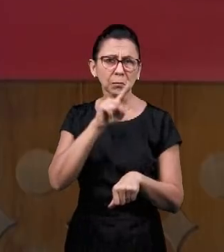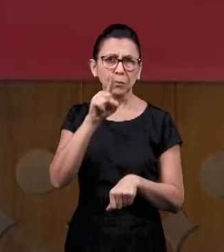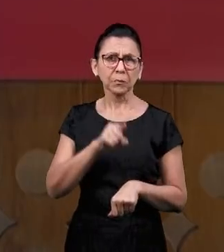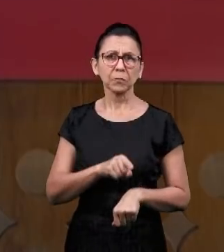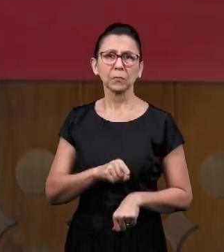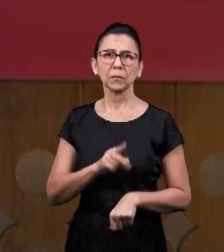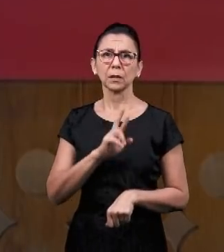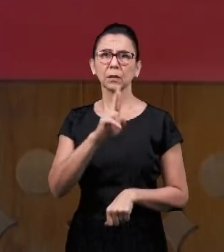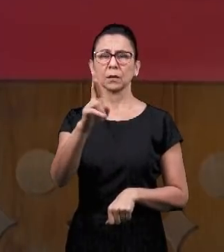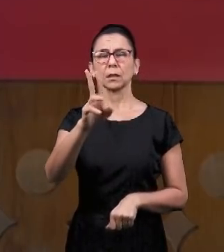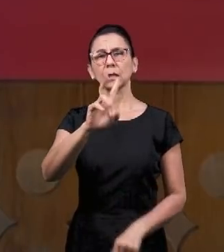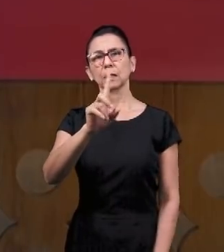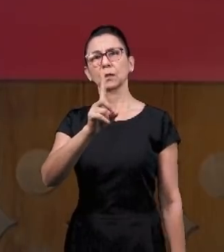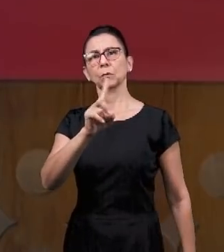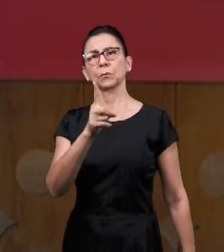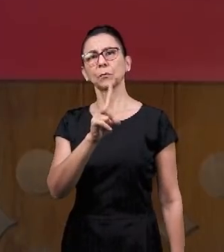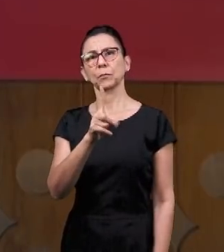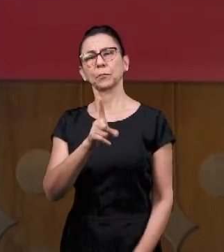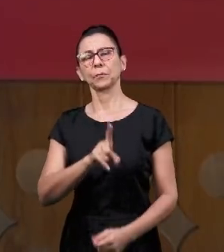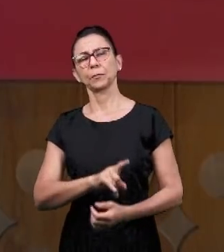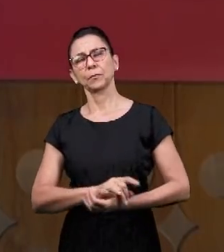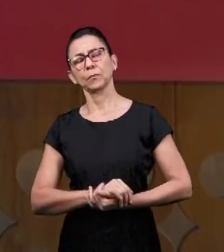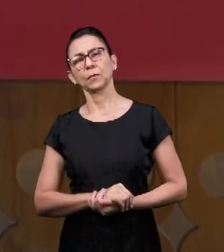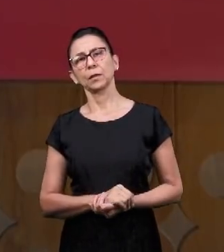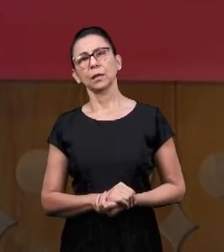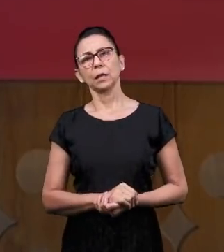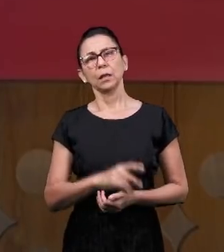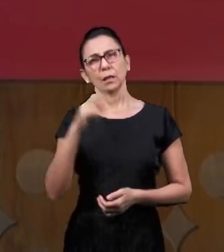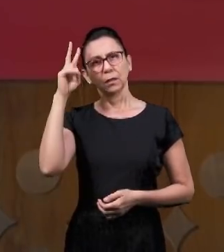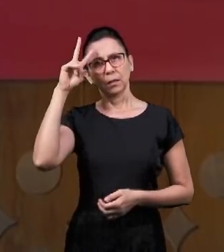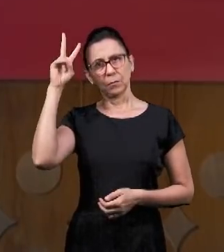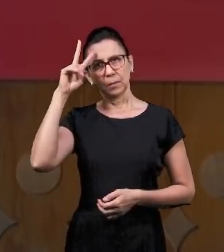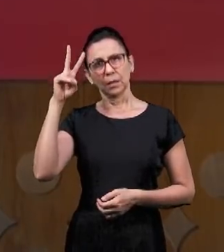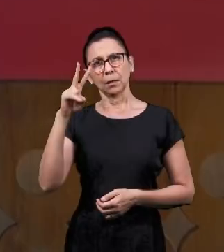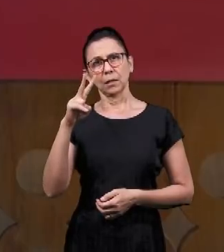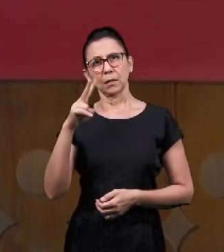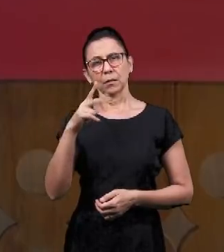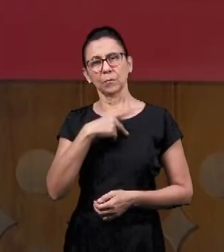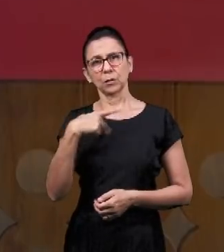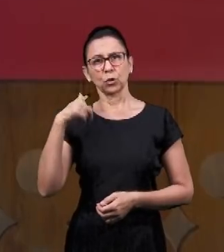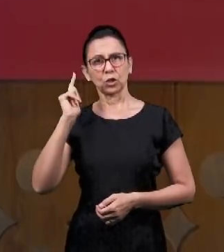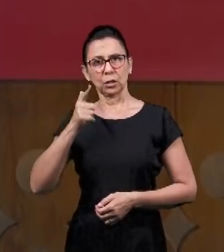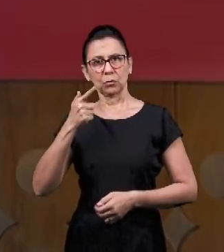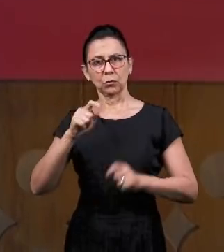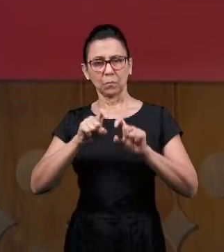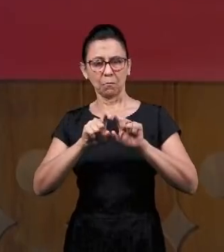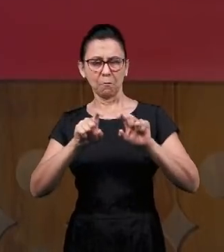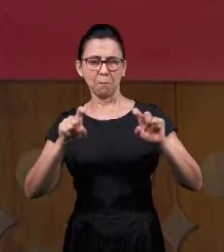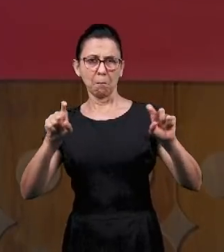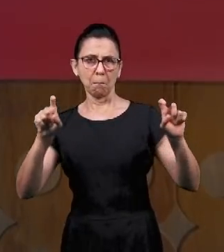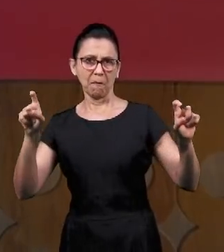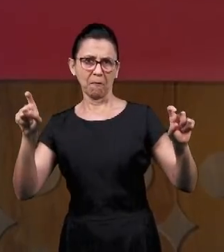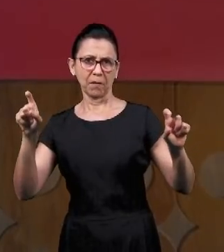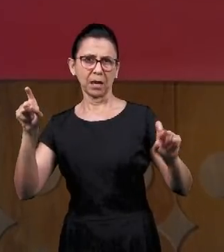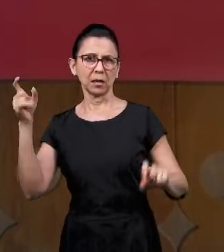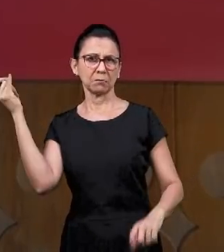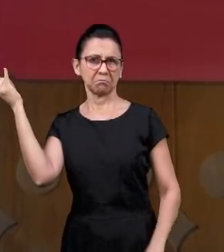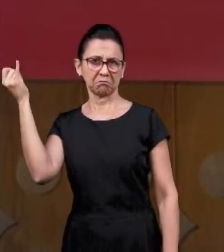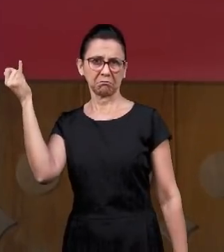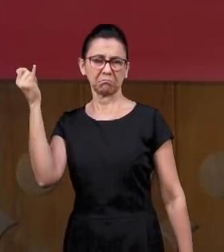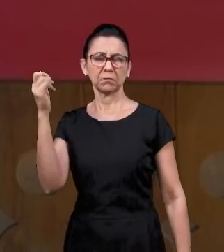Eu vou pegar uma frase do pastor Gedeuti aqui na segunda aula. Achei esse